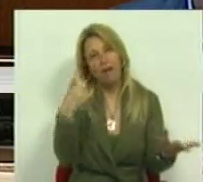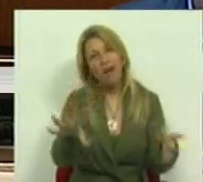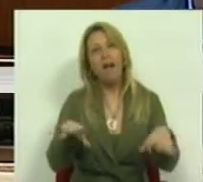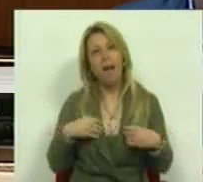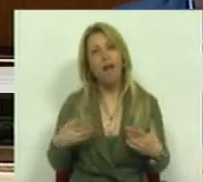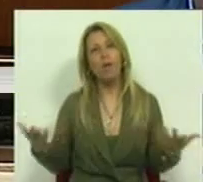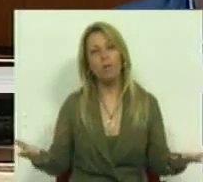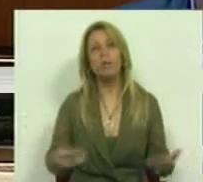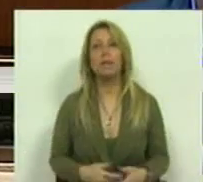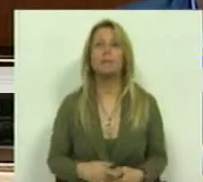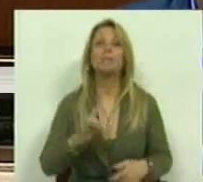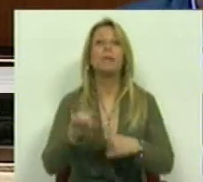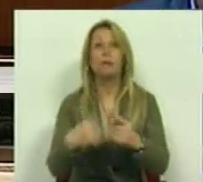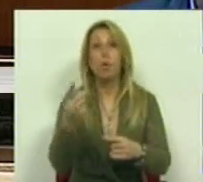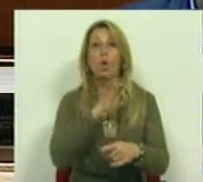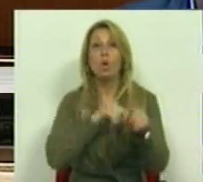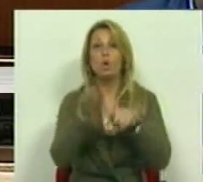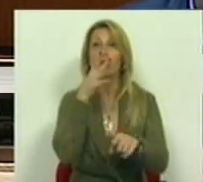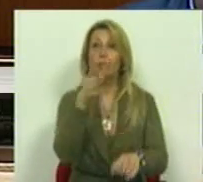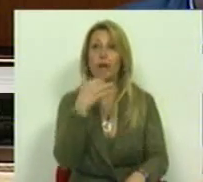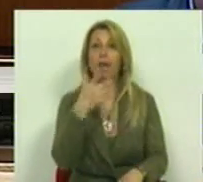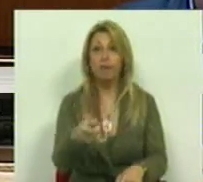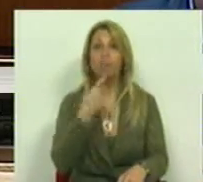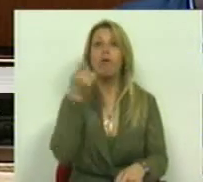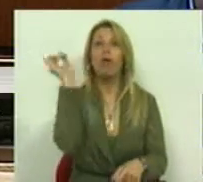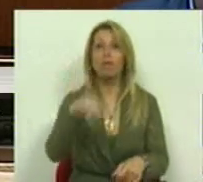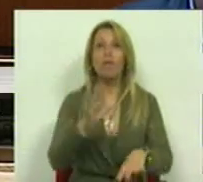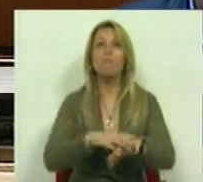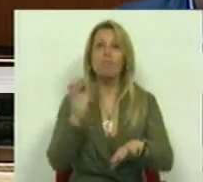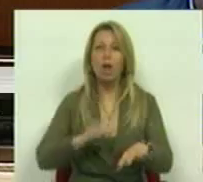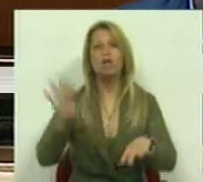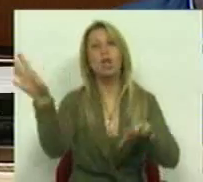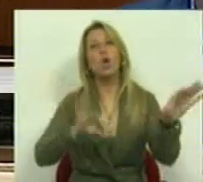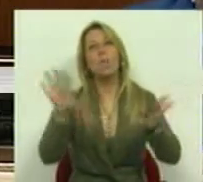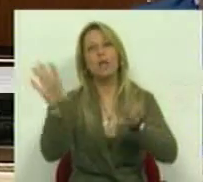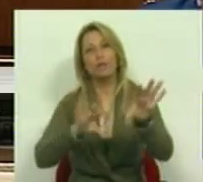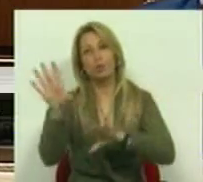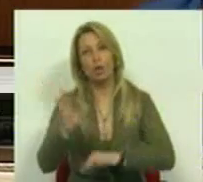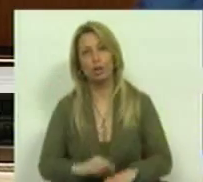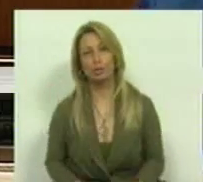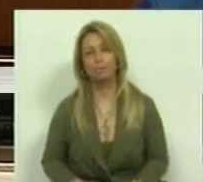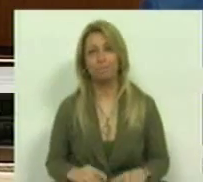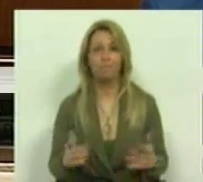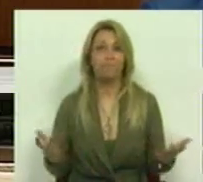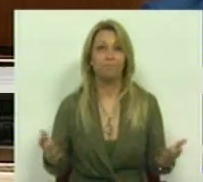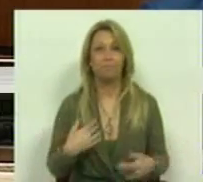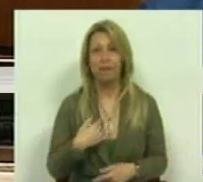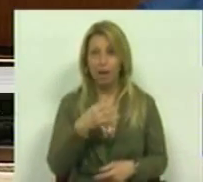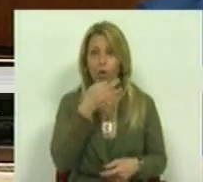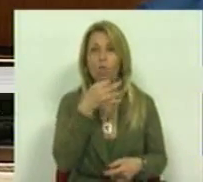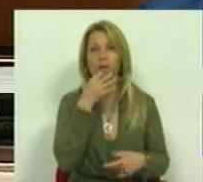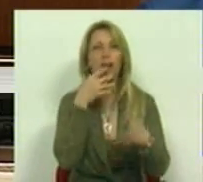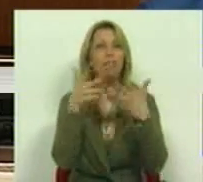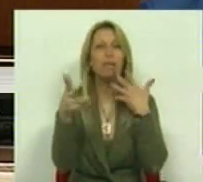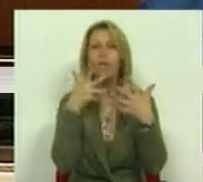Sr. Deputado, insistindo novamente na saga das nomeações. Sr. Deputado, eu falei com toda a